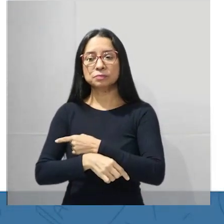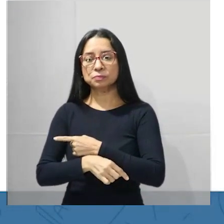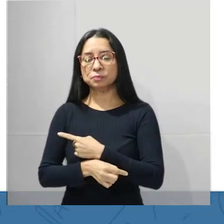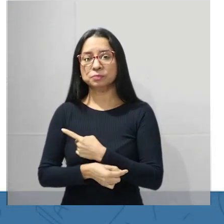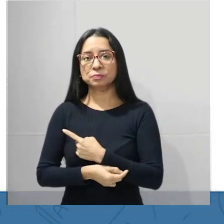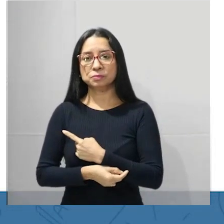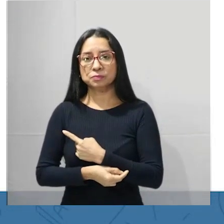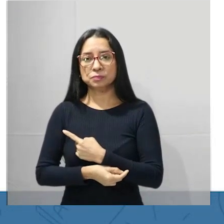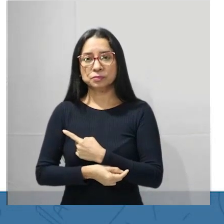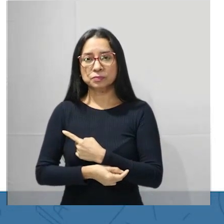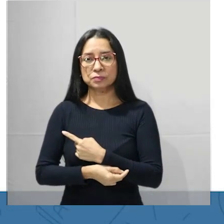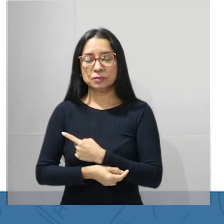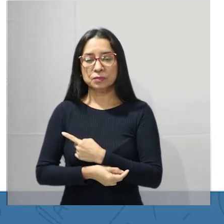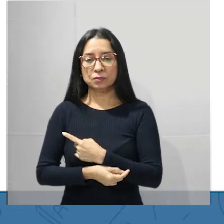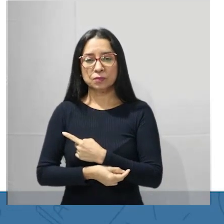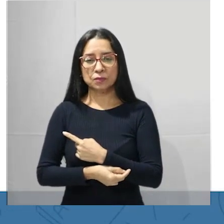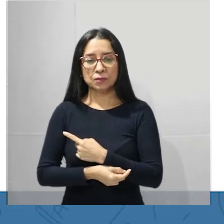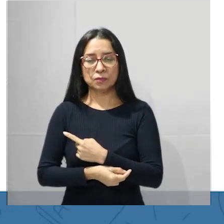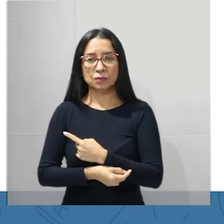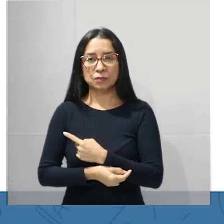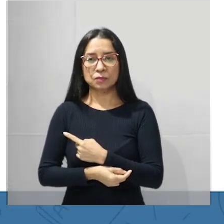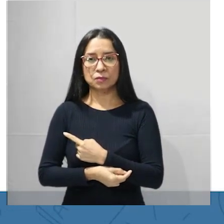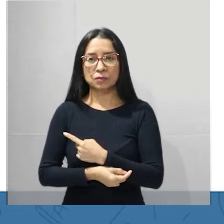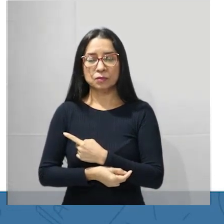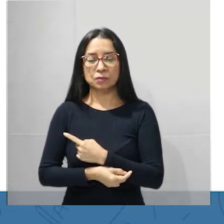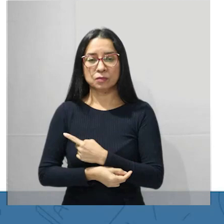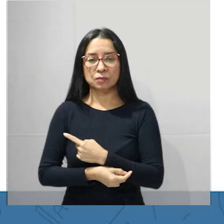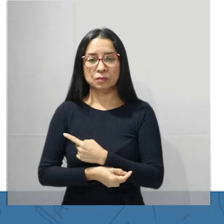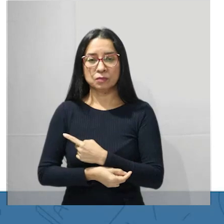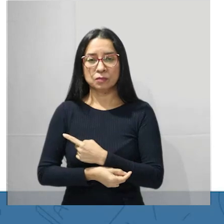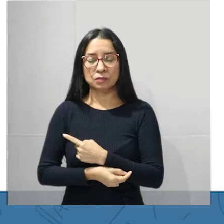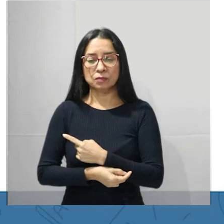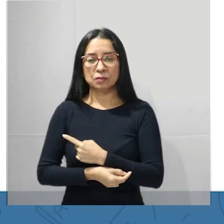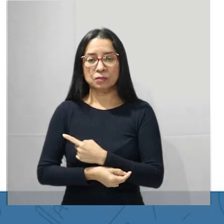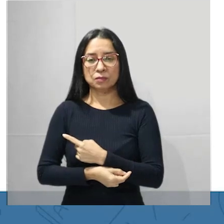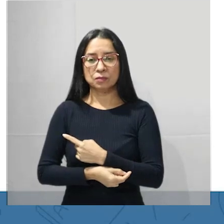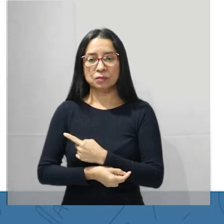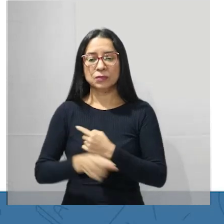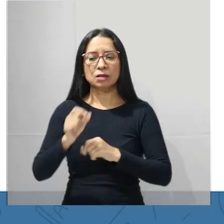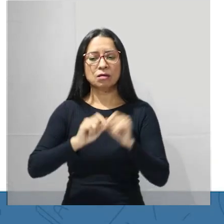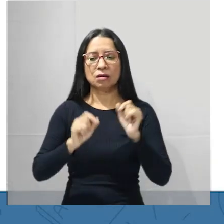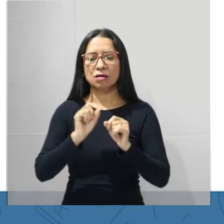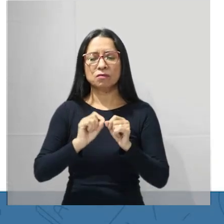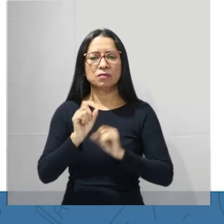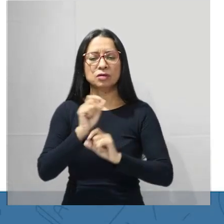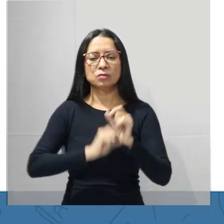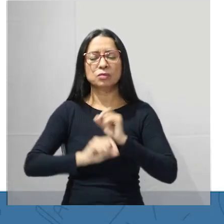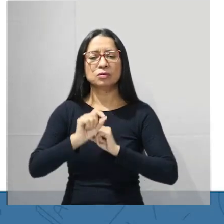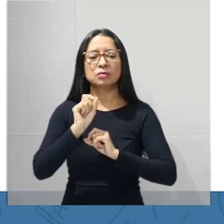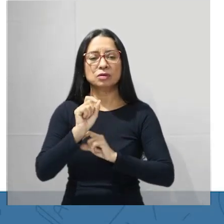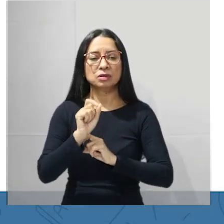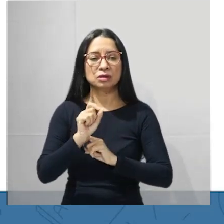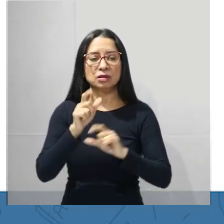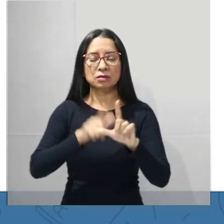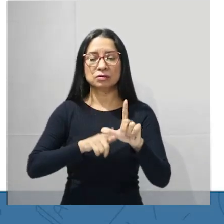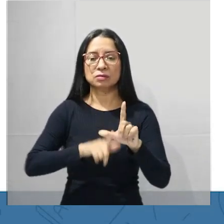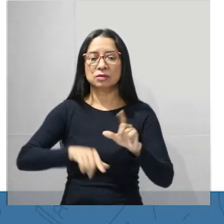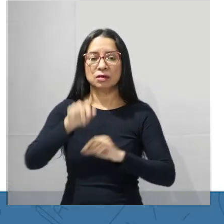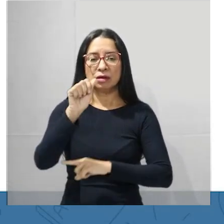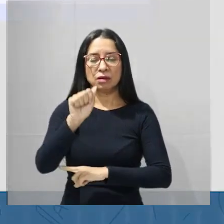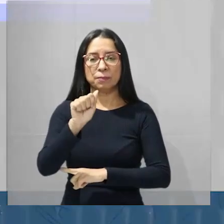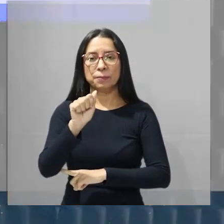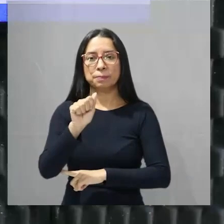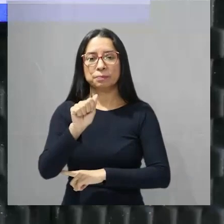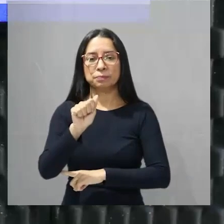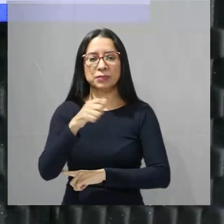texto vem ocorrendo como consequência de quê? Tá? Aquilo ali é gerado pelo quê? Manutenção dos modos de convívio social.